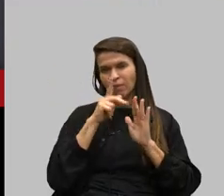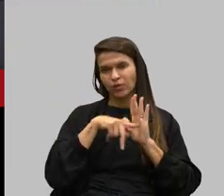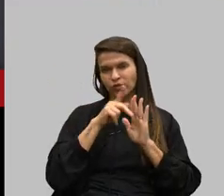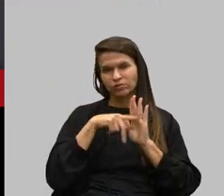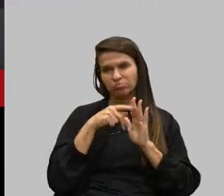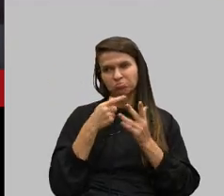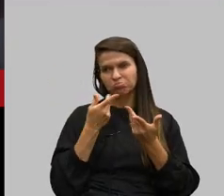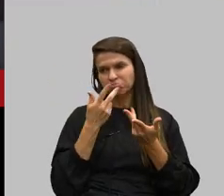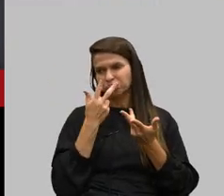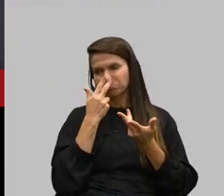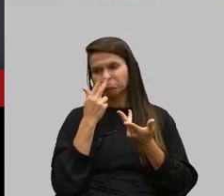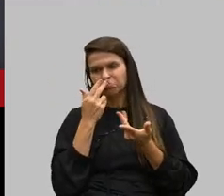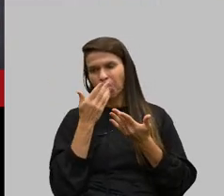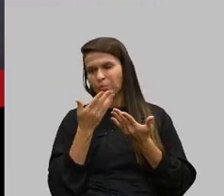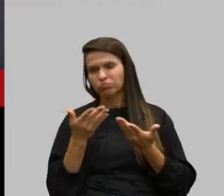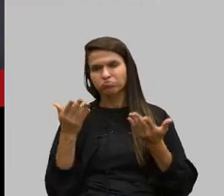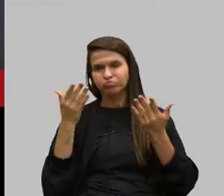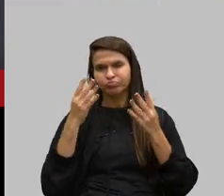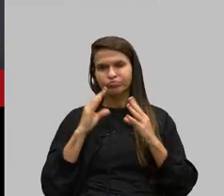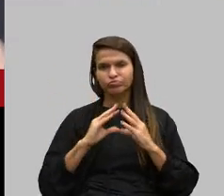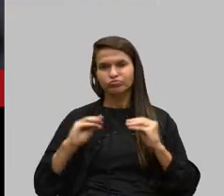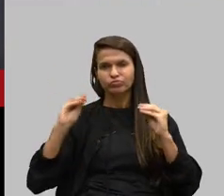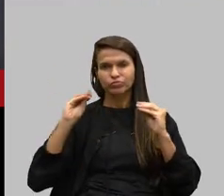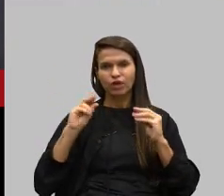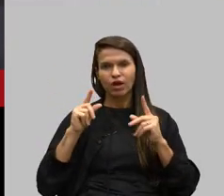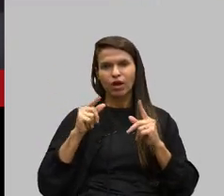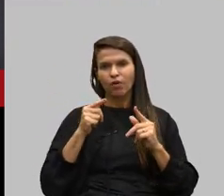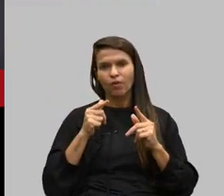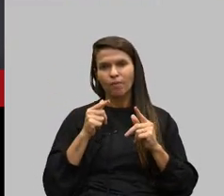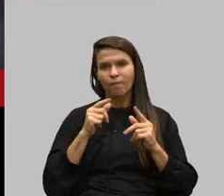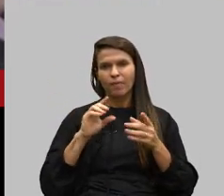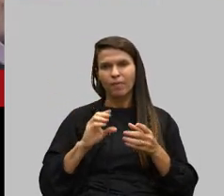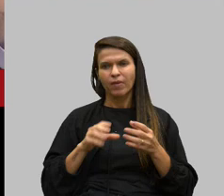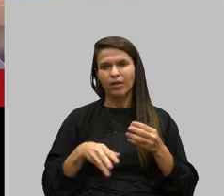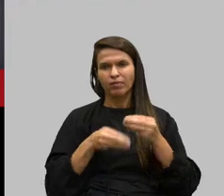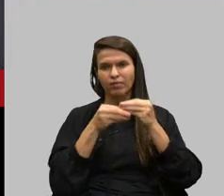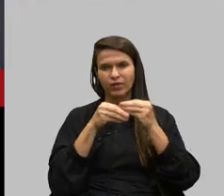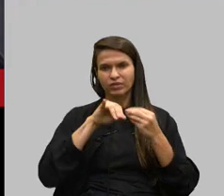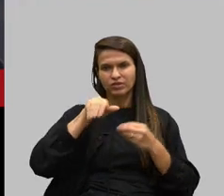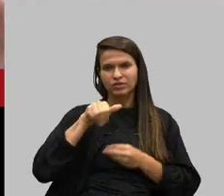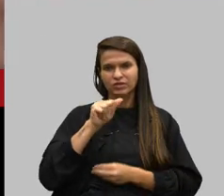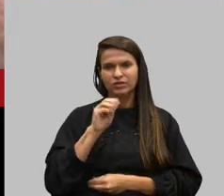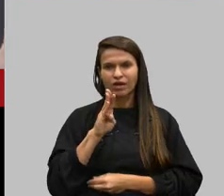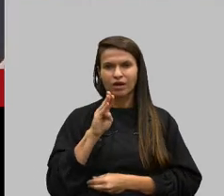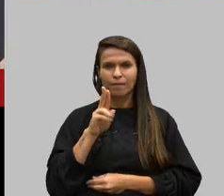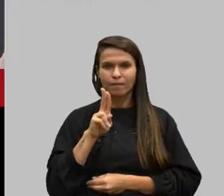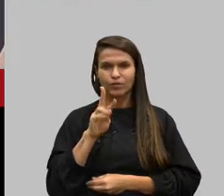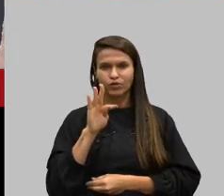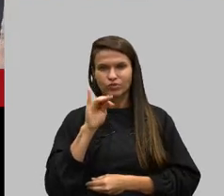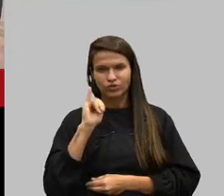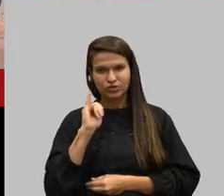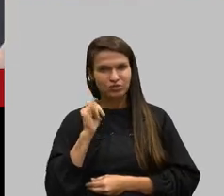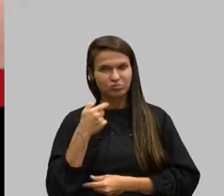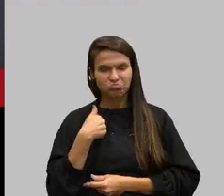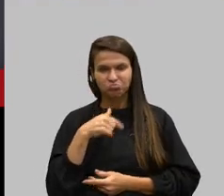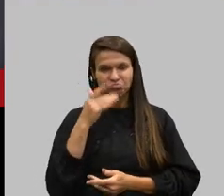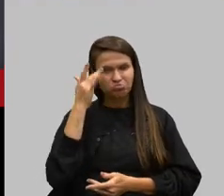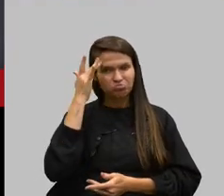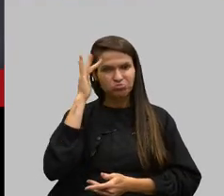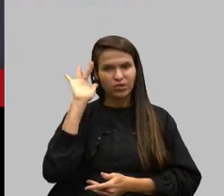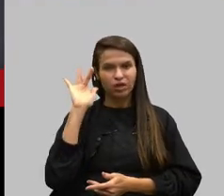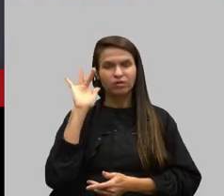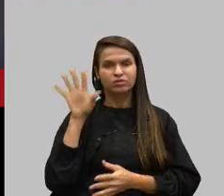desapercebido alguma emenda Jaboti né no apagar das luzes que acontece e a gente não sabia que essa